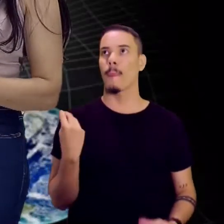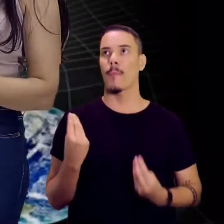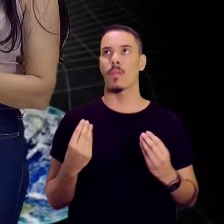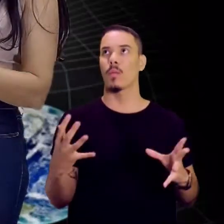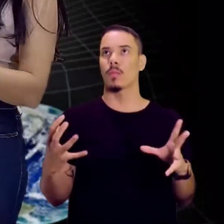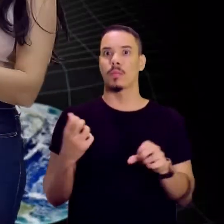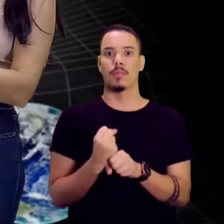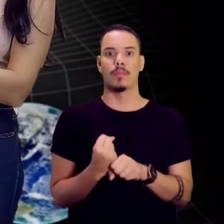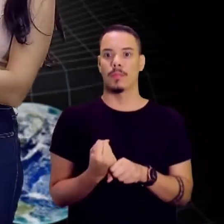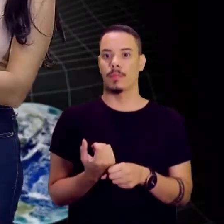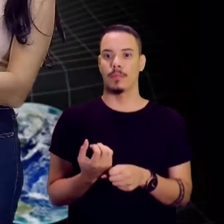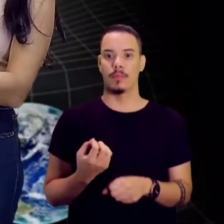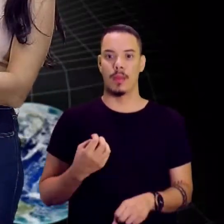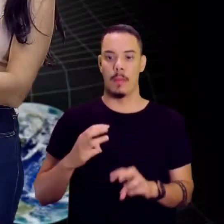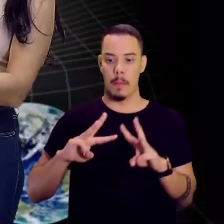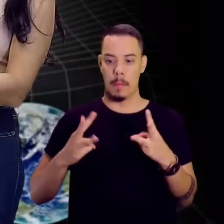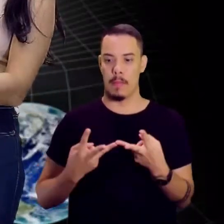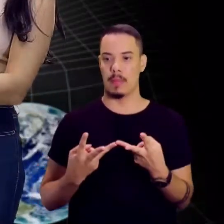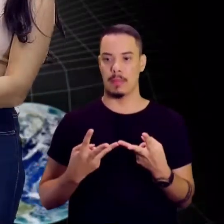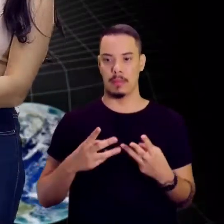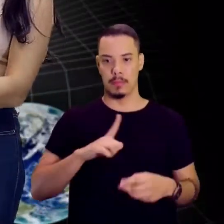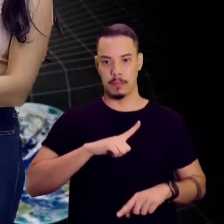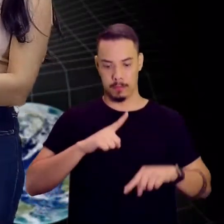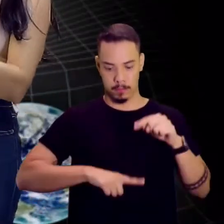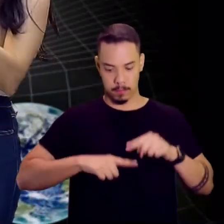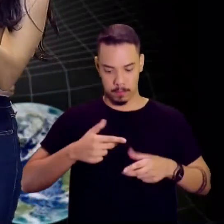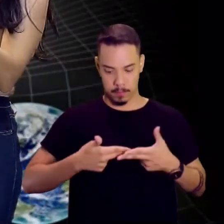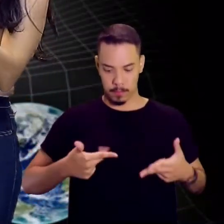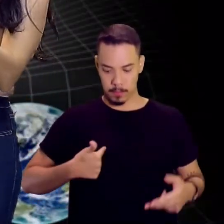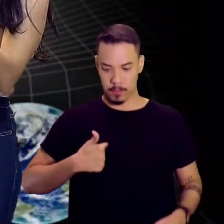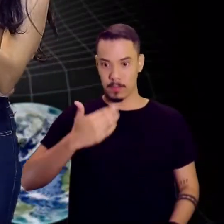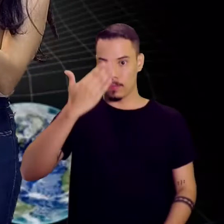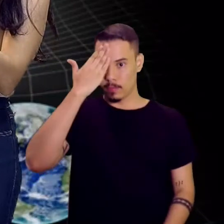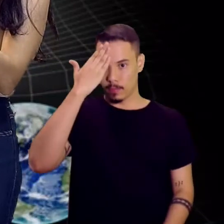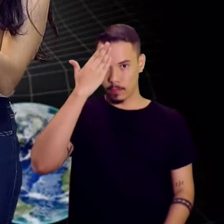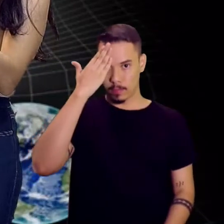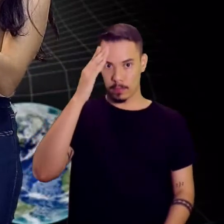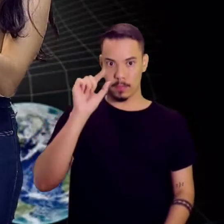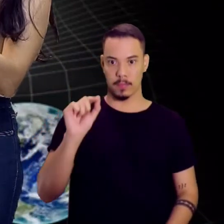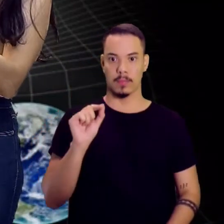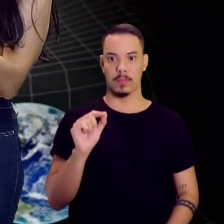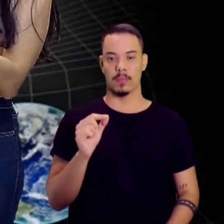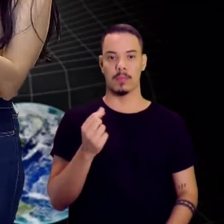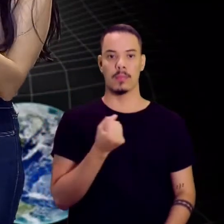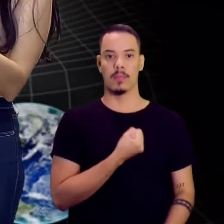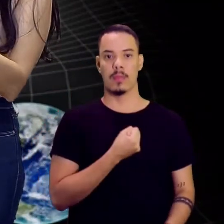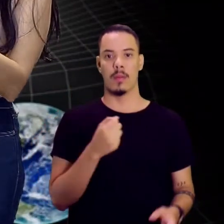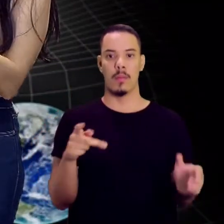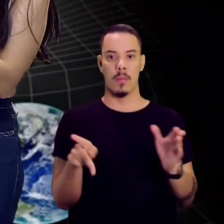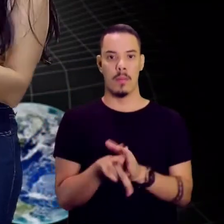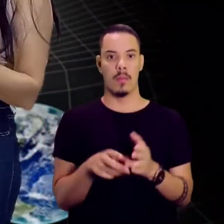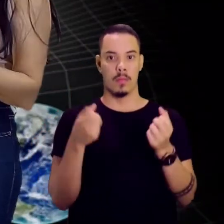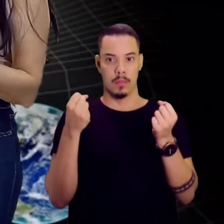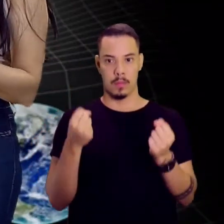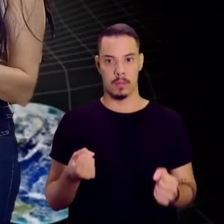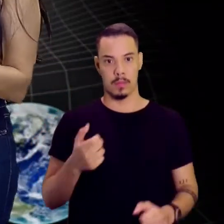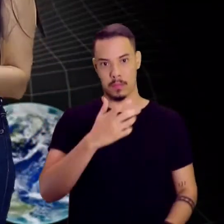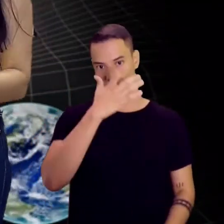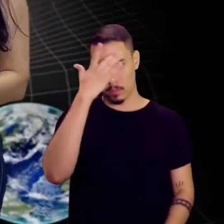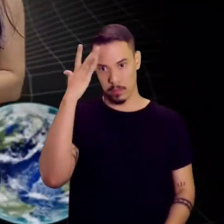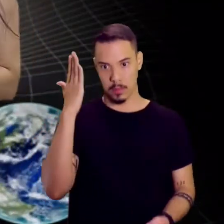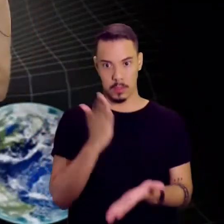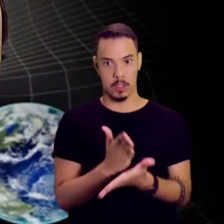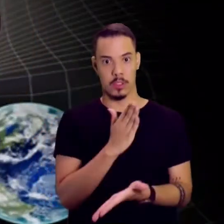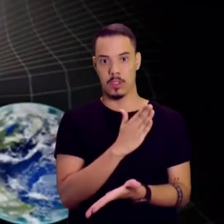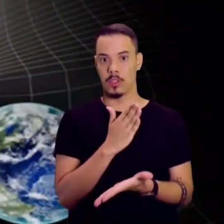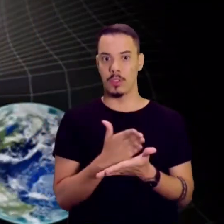Não existe isso aí. Então, aqui você tem um objeto e eu souber aqui, no caso, a força-peso, é só dividir pelo valor de G,